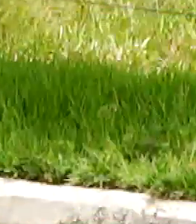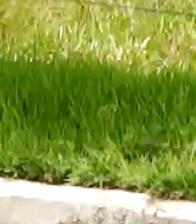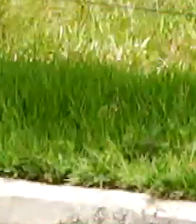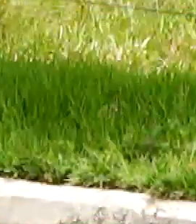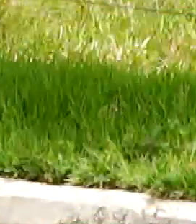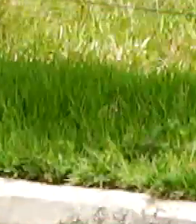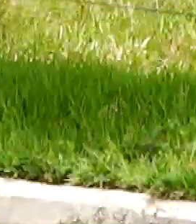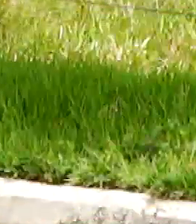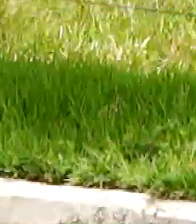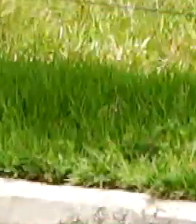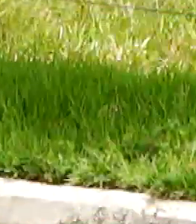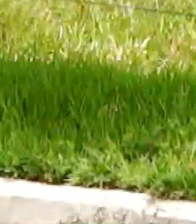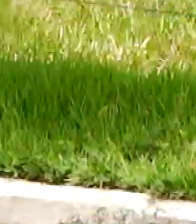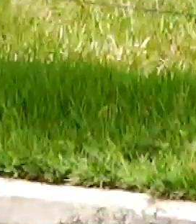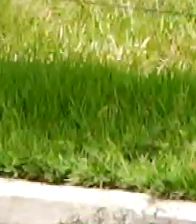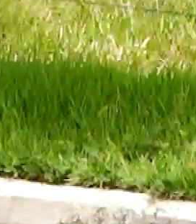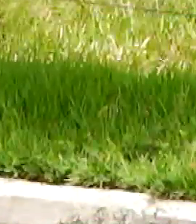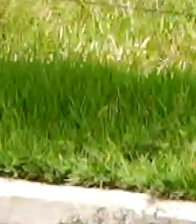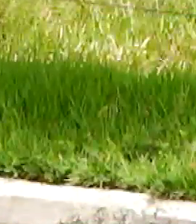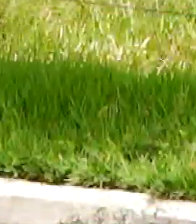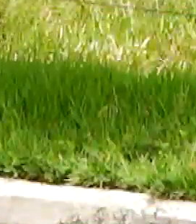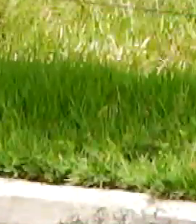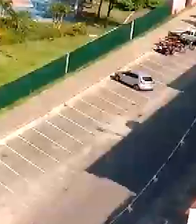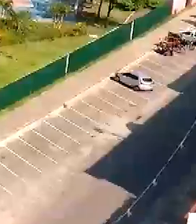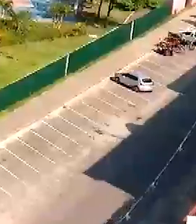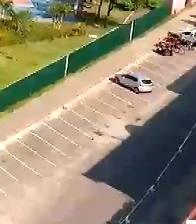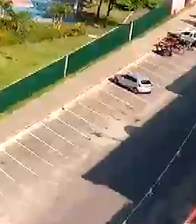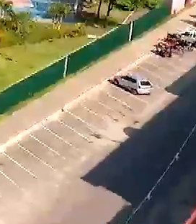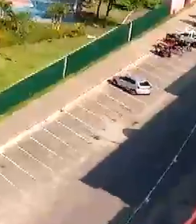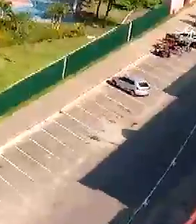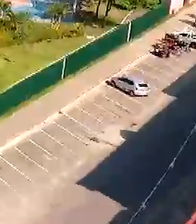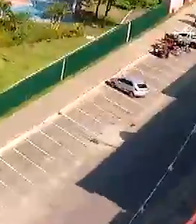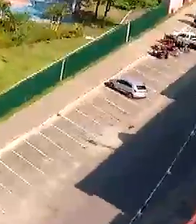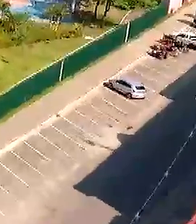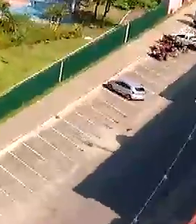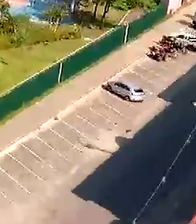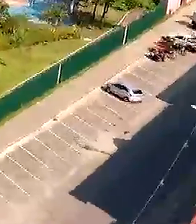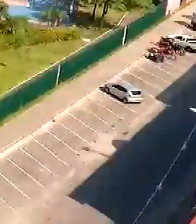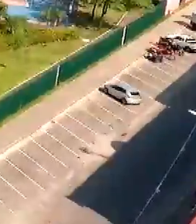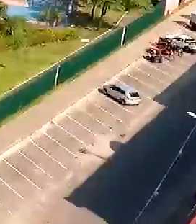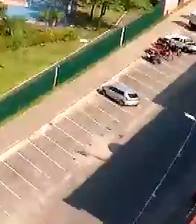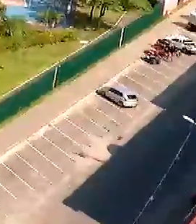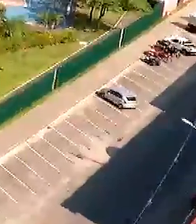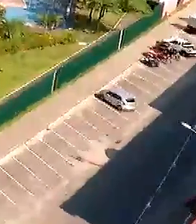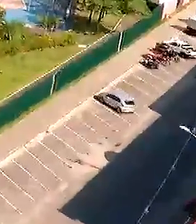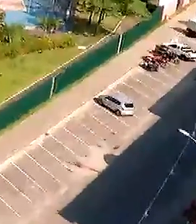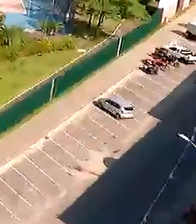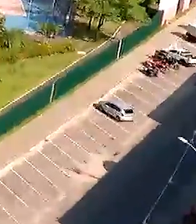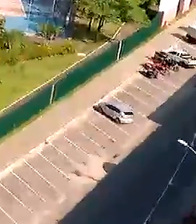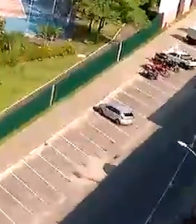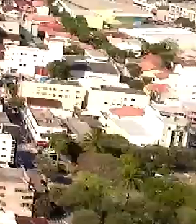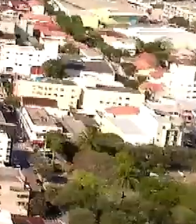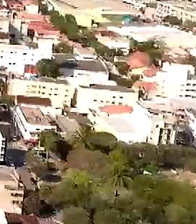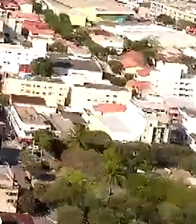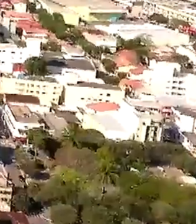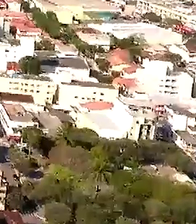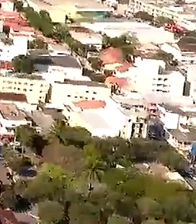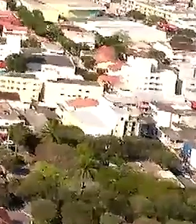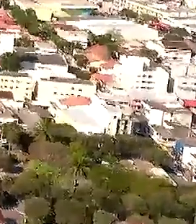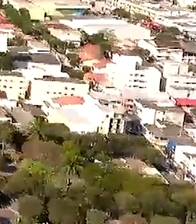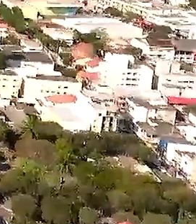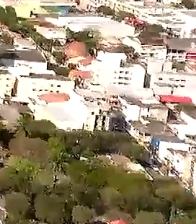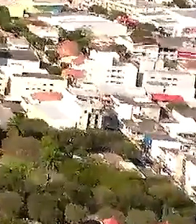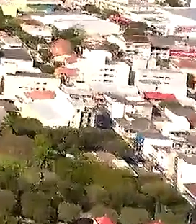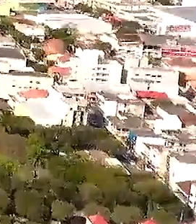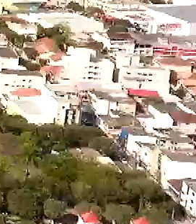no projeto e também me especializar mais. Imagem aérea, centro esportivo com quadras e piscinas. Cidade de Aracruz